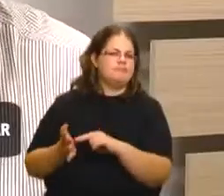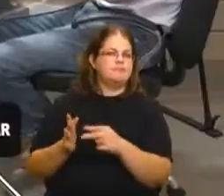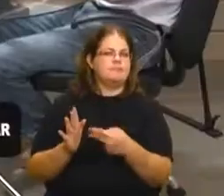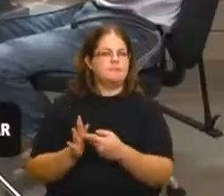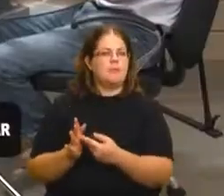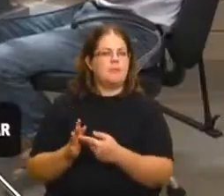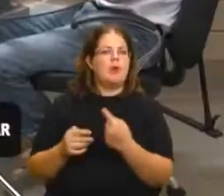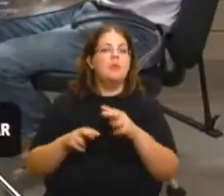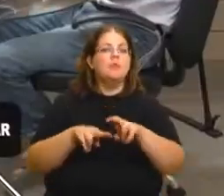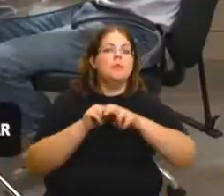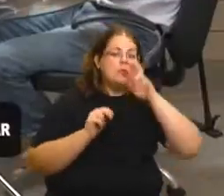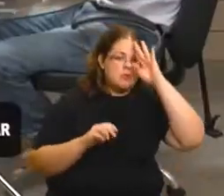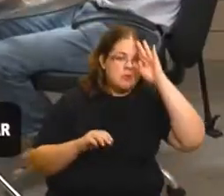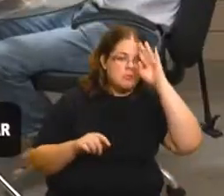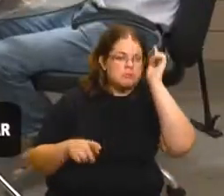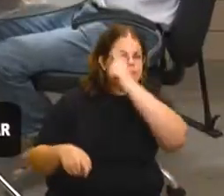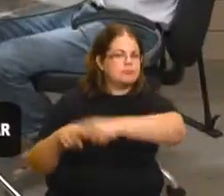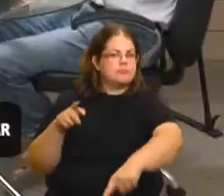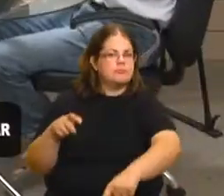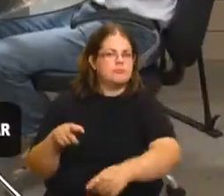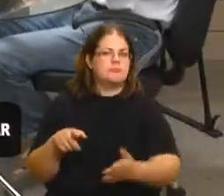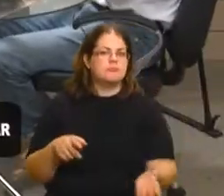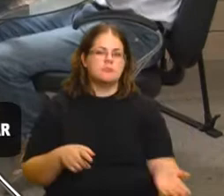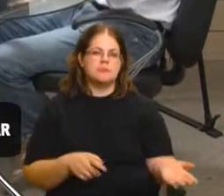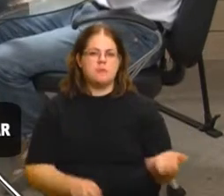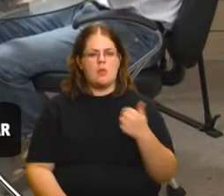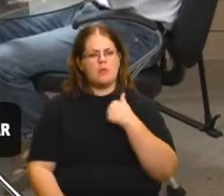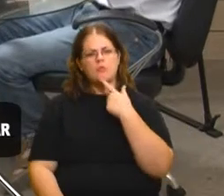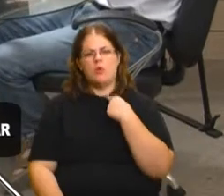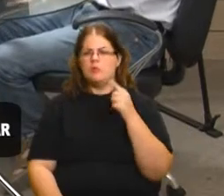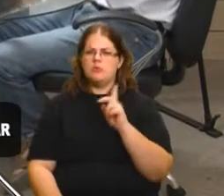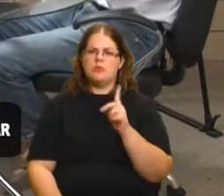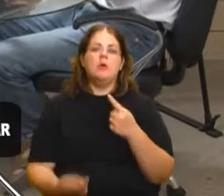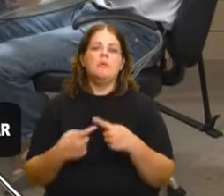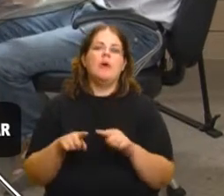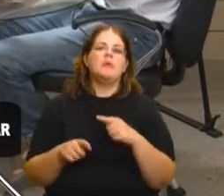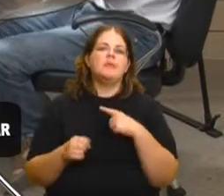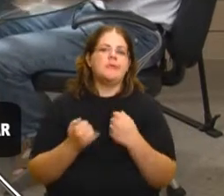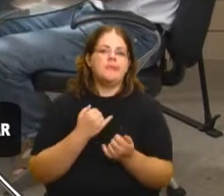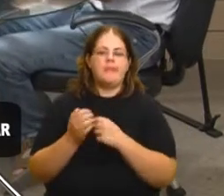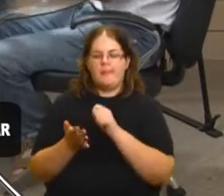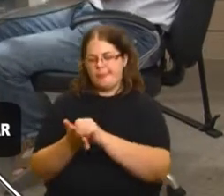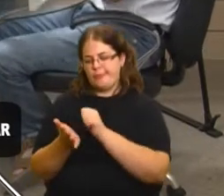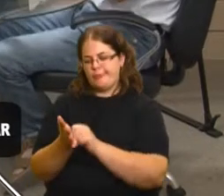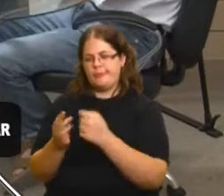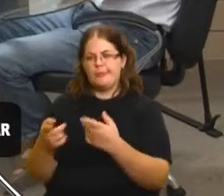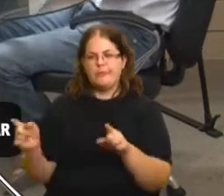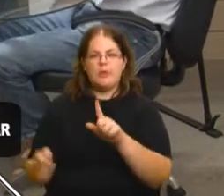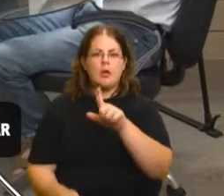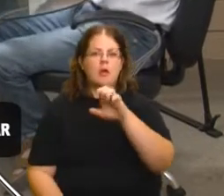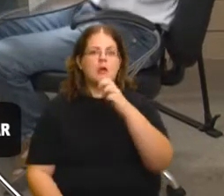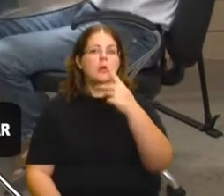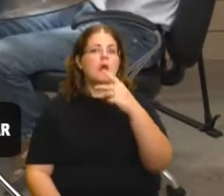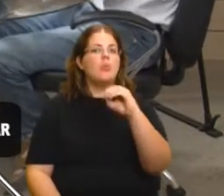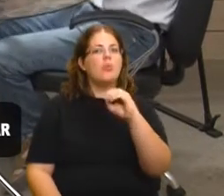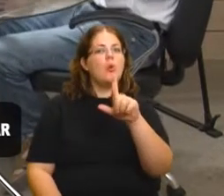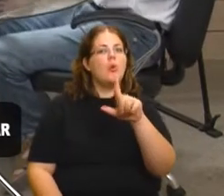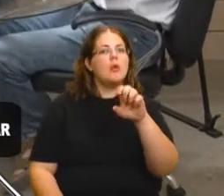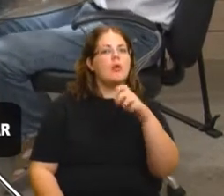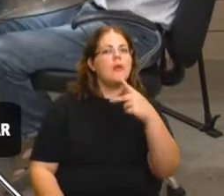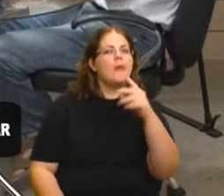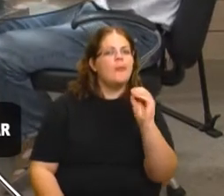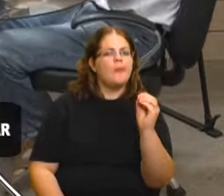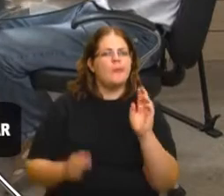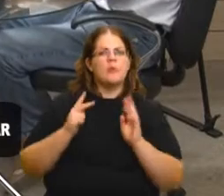proibir. Então hoje, não é que eu goste, mas hoje tu escreve uma música, o Lepo Lepo, aí ninguém vai dizer lá, gosto